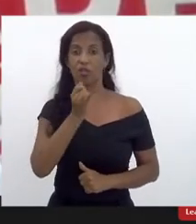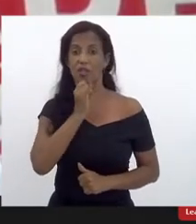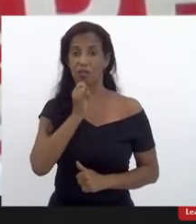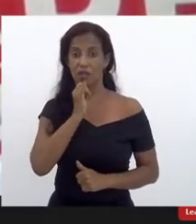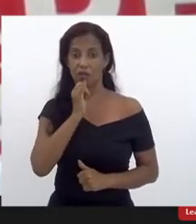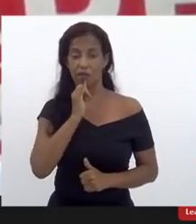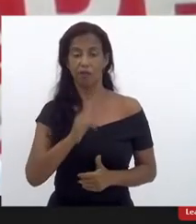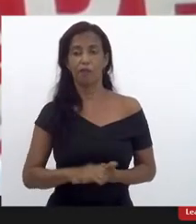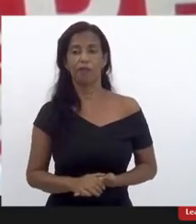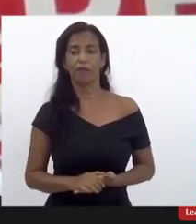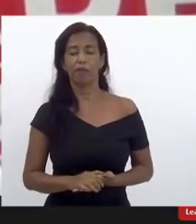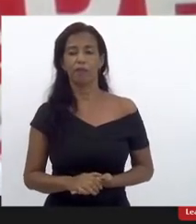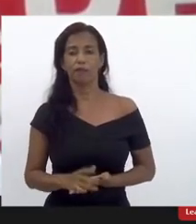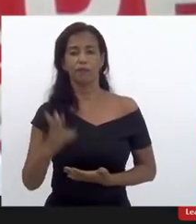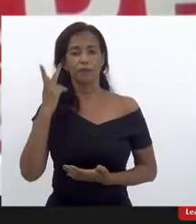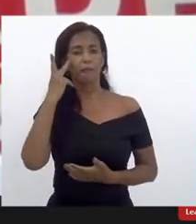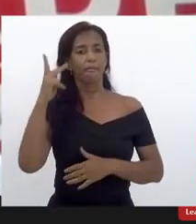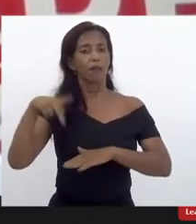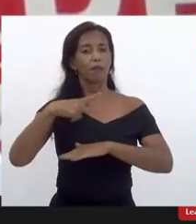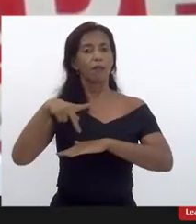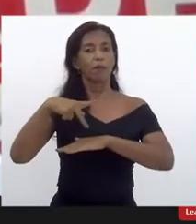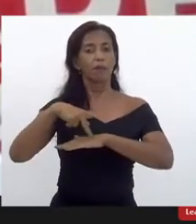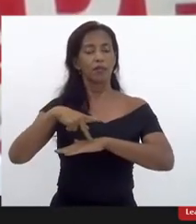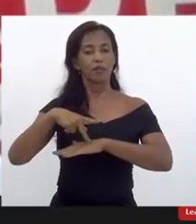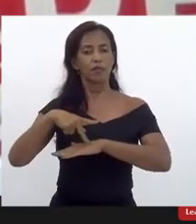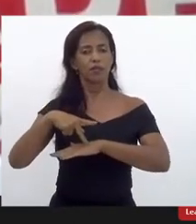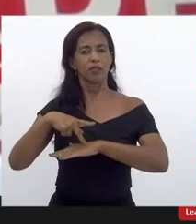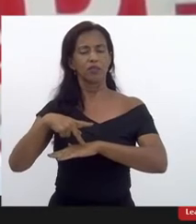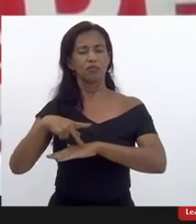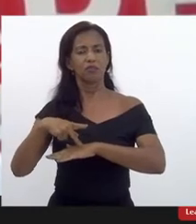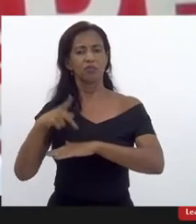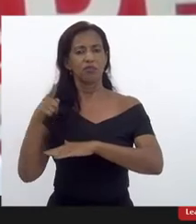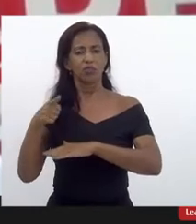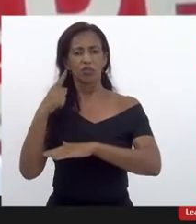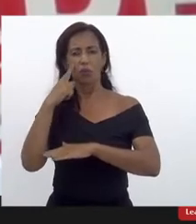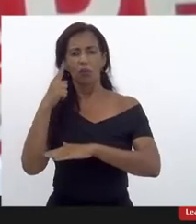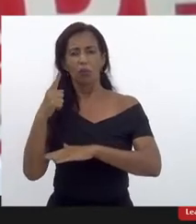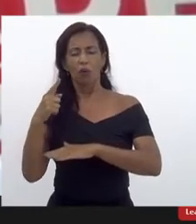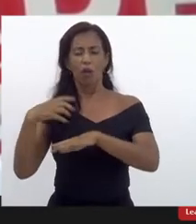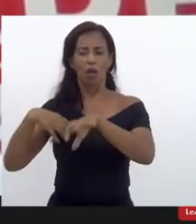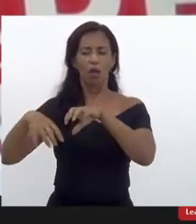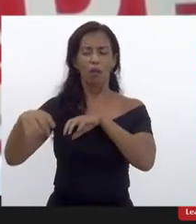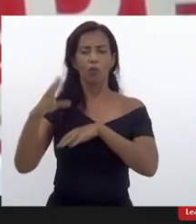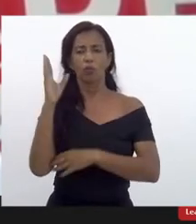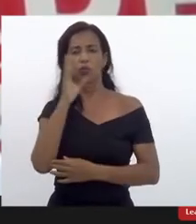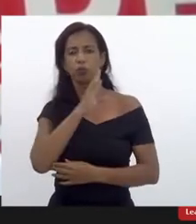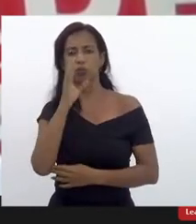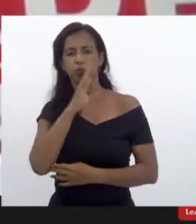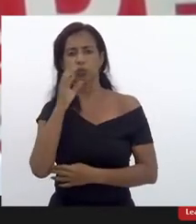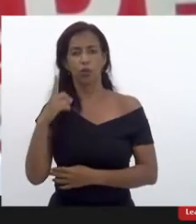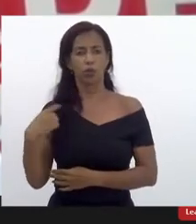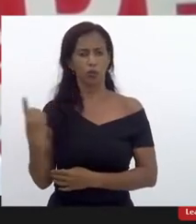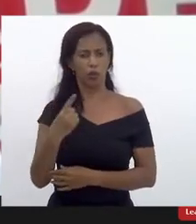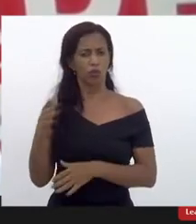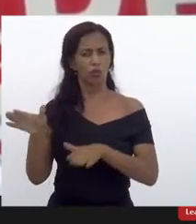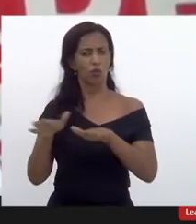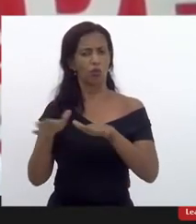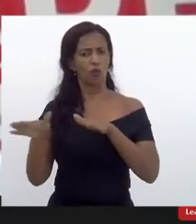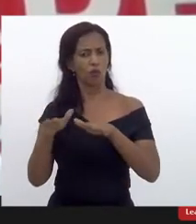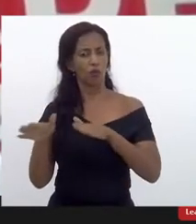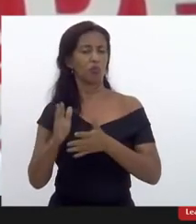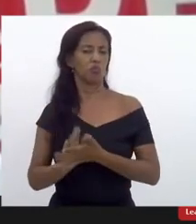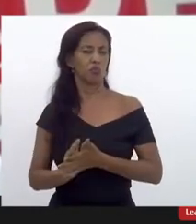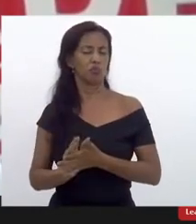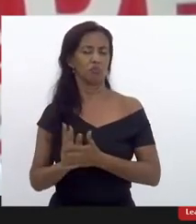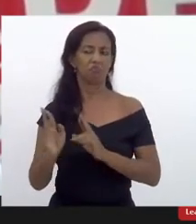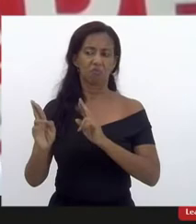exemplos, né, para o país na prestação do ensino remoto emergencial. Né? Nós estamos com um fluxo